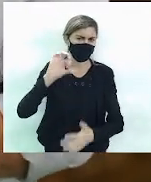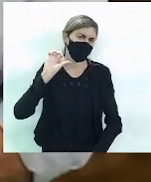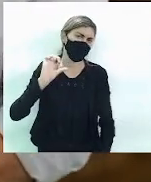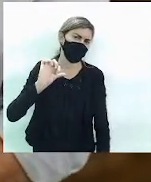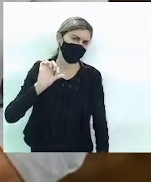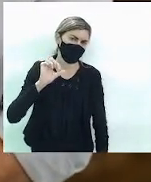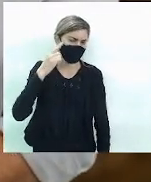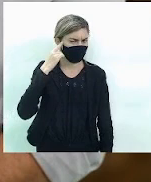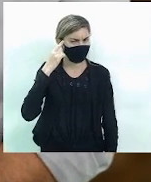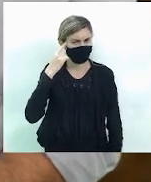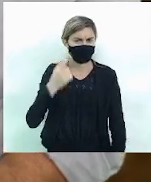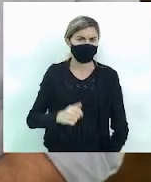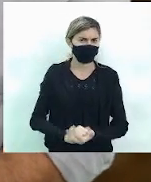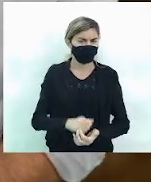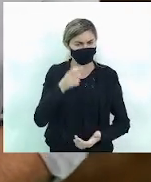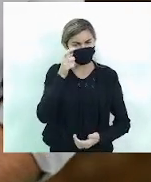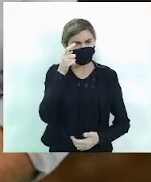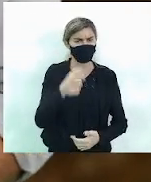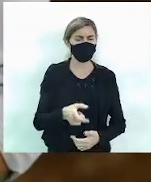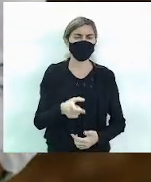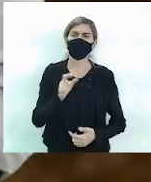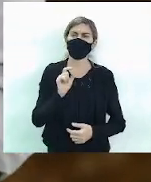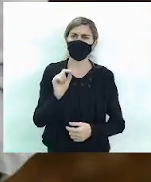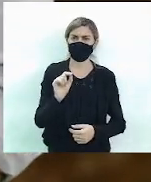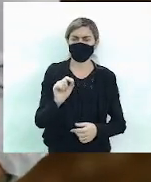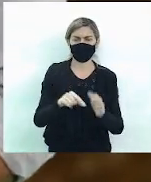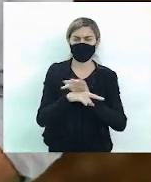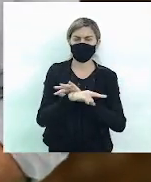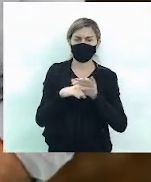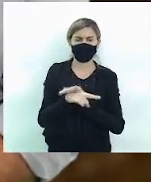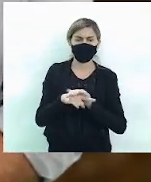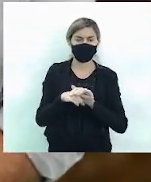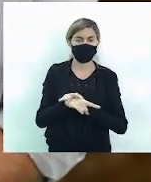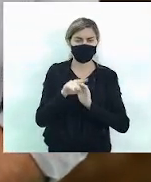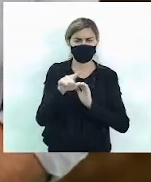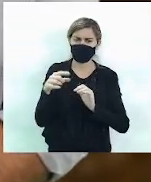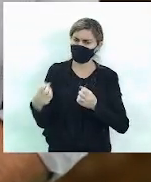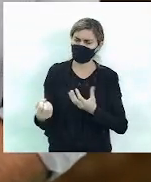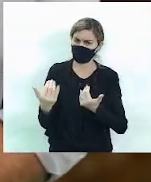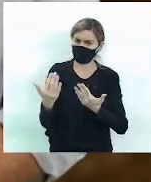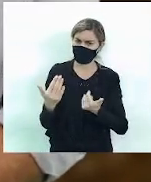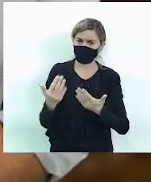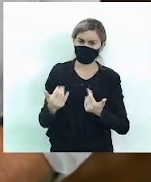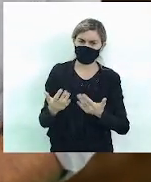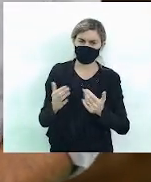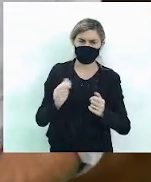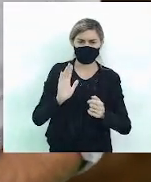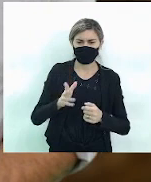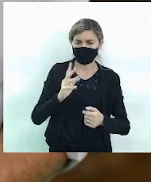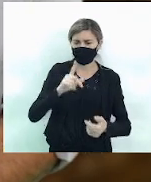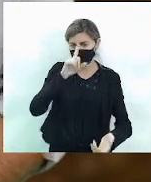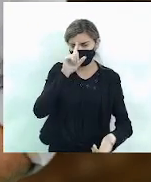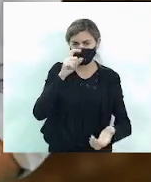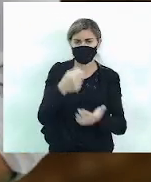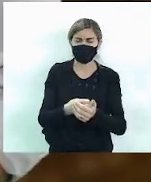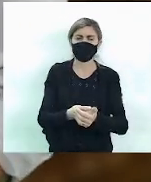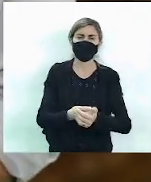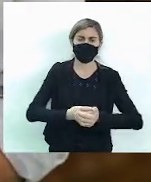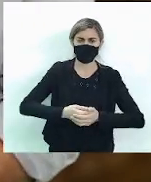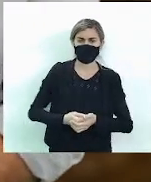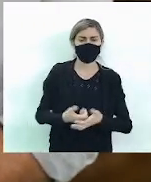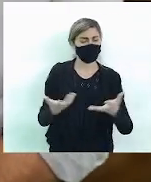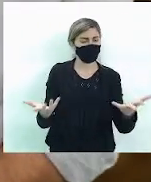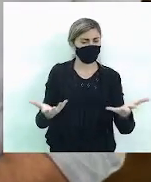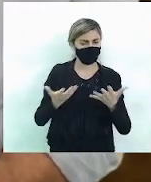anos, já imaginou? O que eu acho interessante é o seguinte, é analisar que ele, tão novo, não é? Tão novo. Já tomou uma decisão para aquilo que